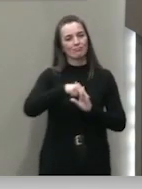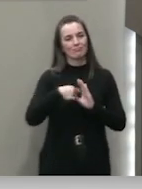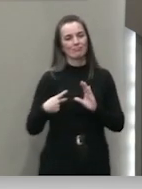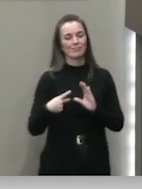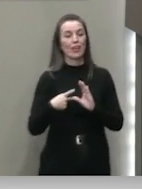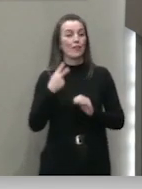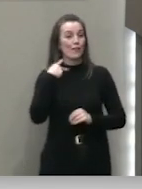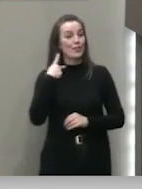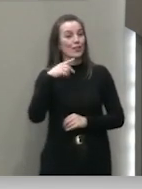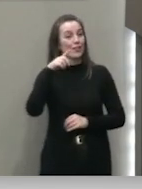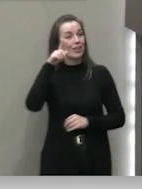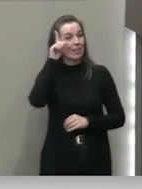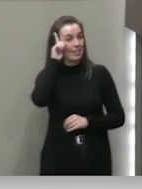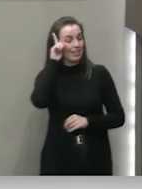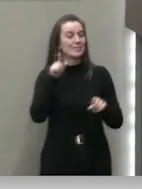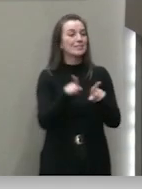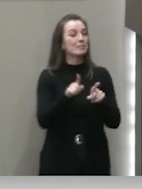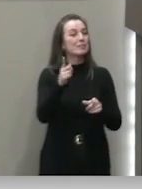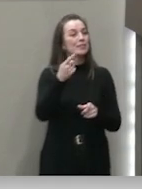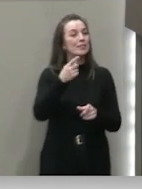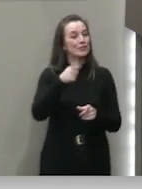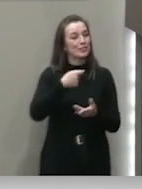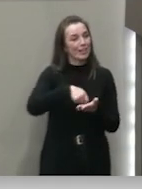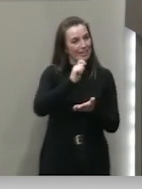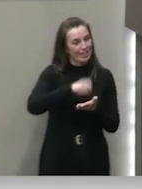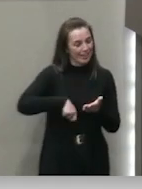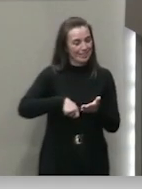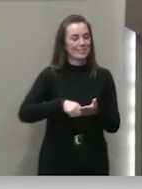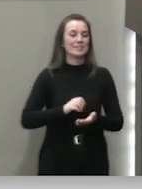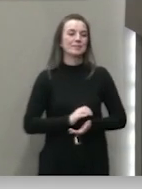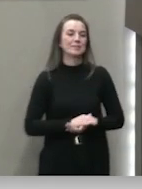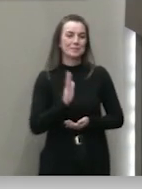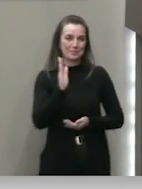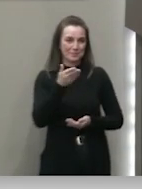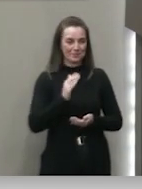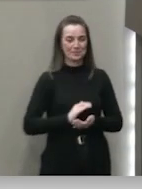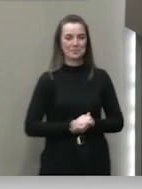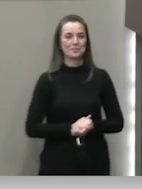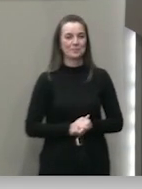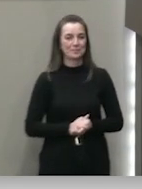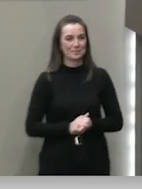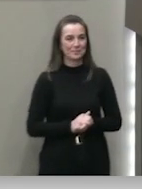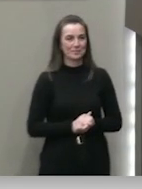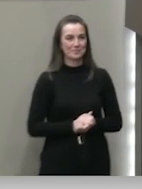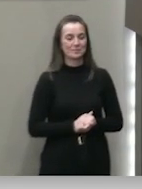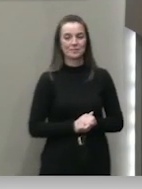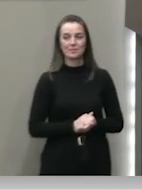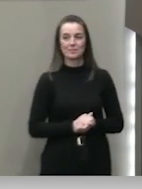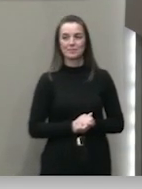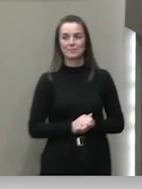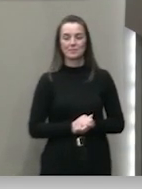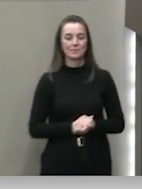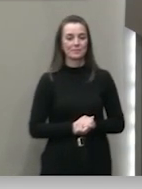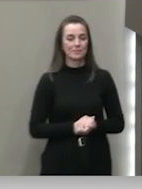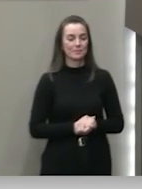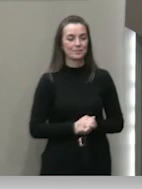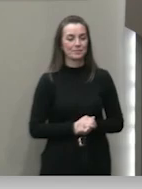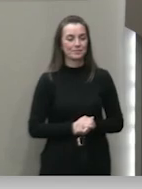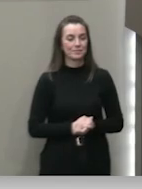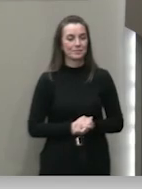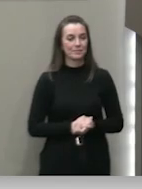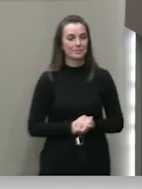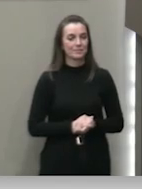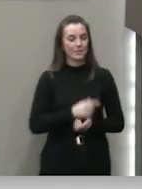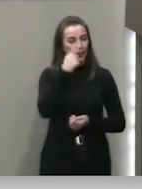me disse que já assinou o projeto de resolução. Muito obrigado, vereador. Lhe concedo a parte, vereador Douglas.